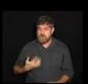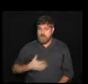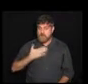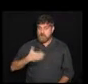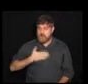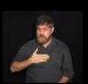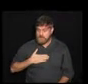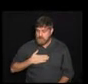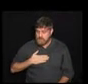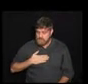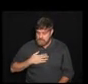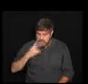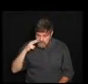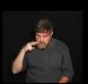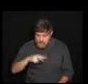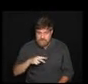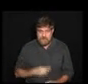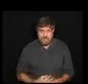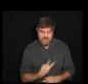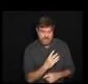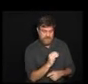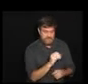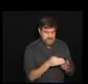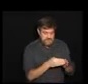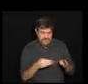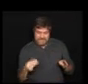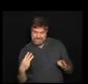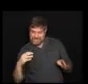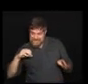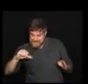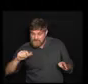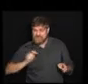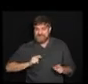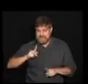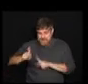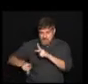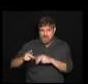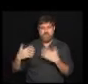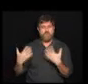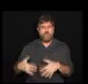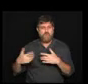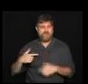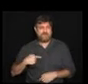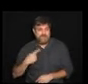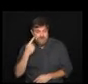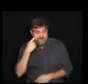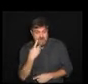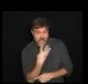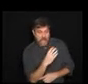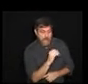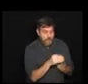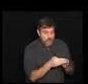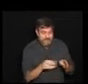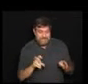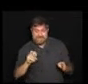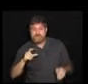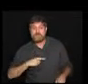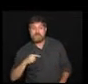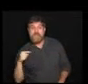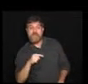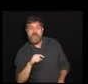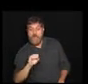ver novamente, de 20 a 39 anos, muita gente, 40 a 50. Vejam quantos acima de